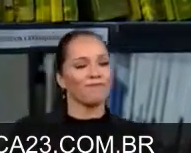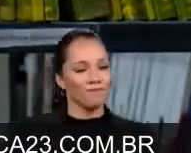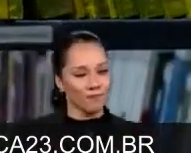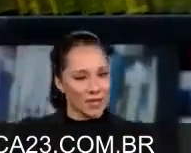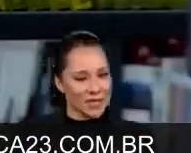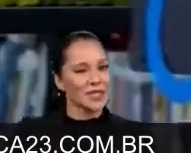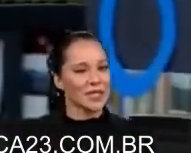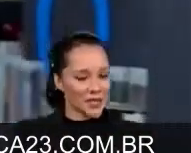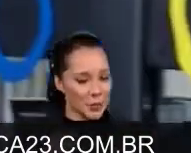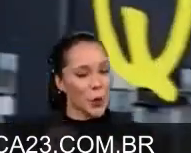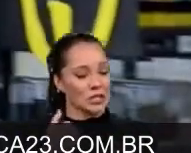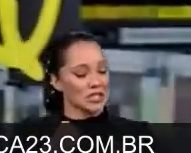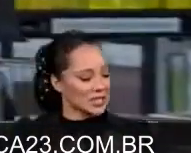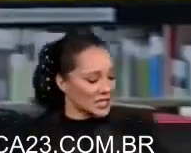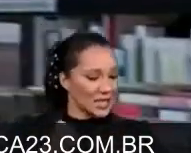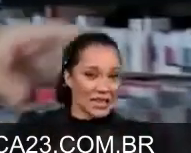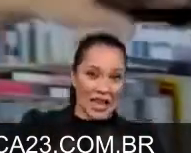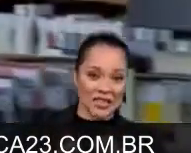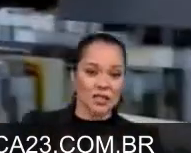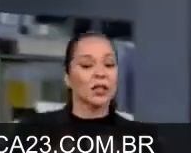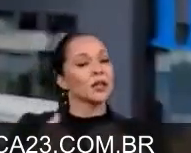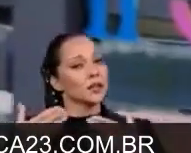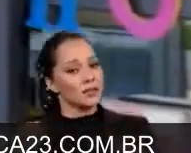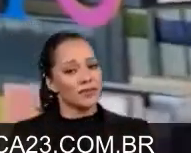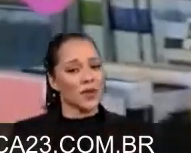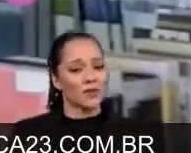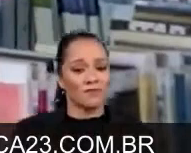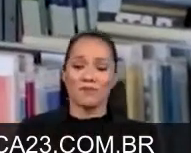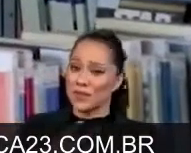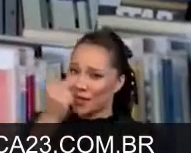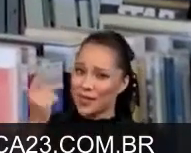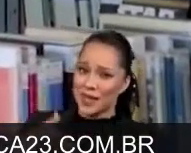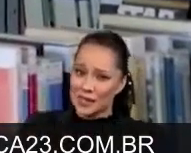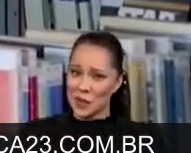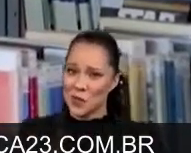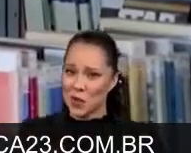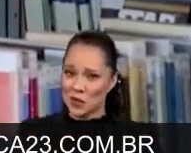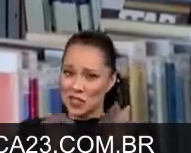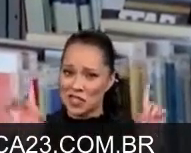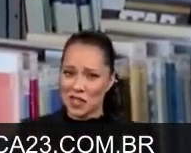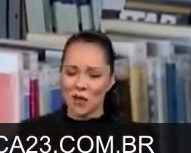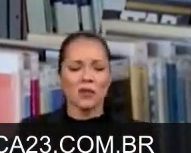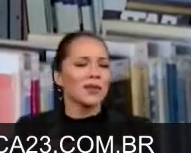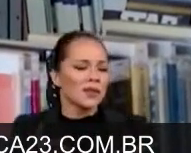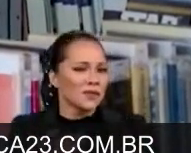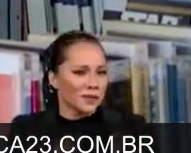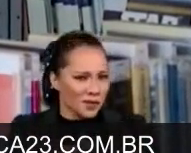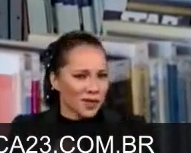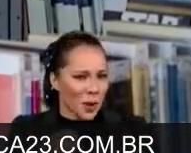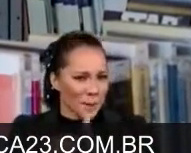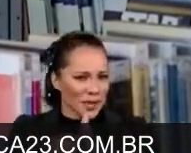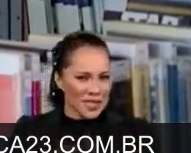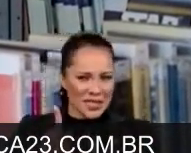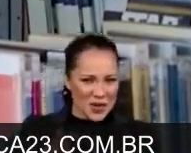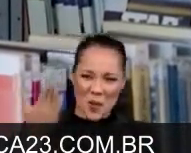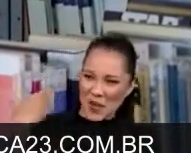que provoca ansiedade. Então, para os nascidos na era digital, que tal fazer pesquisa como no